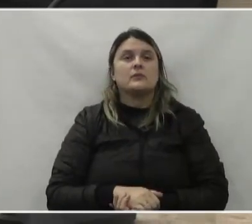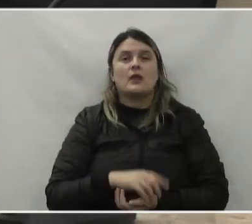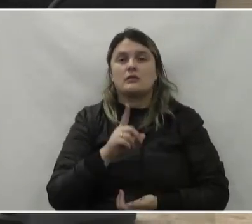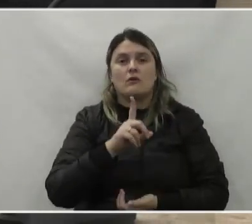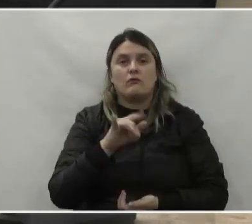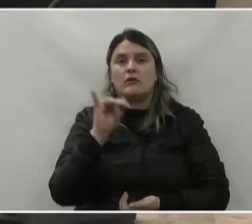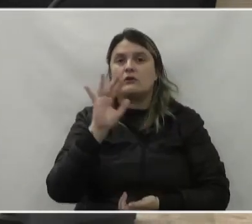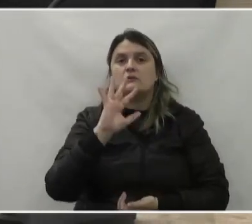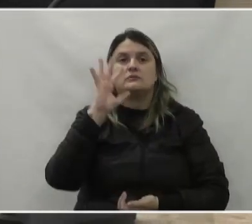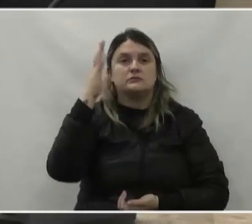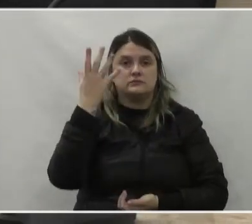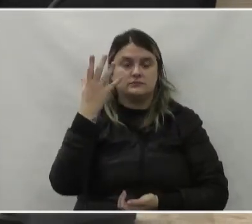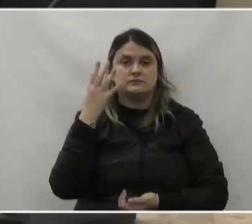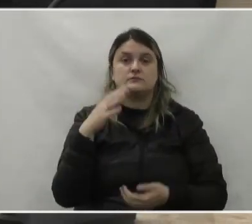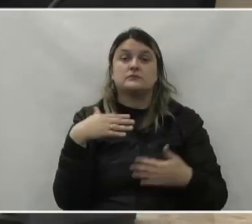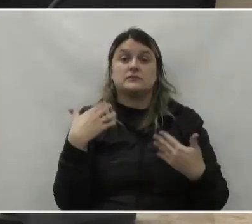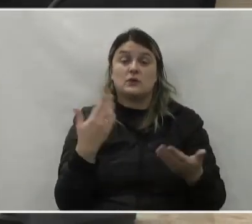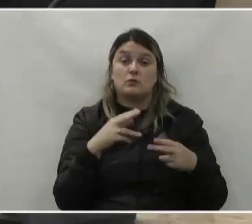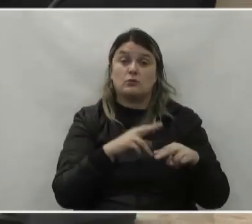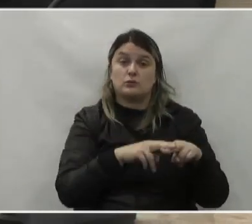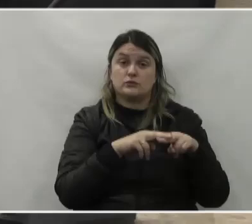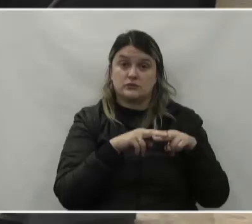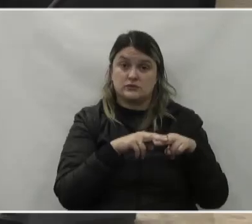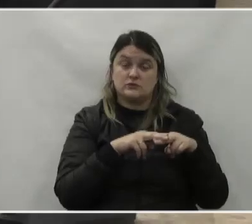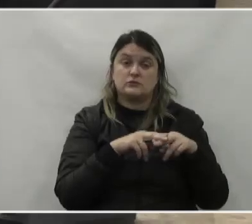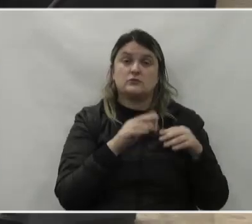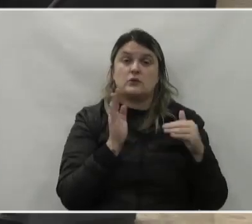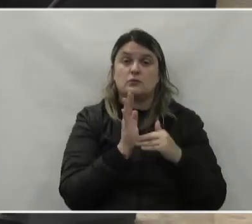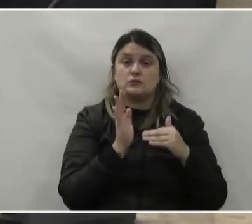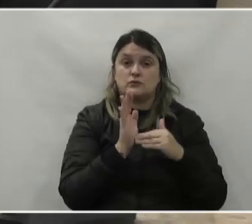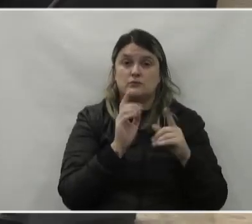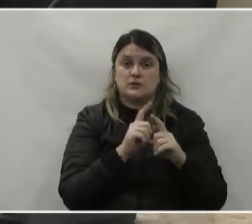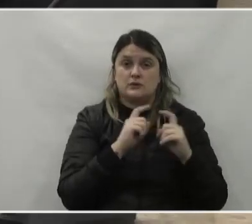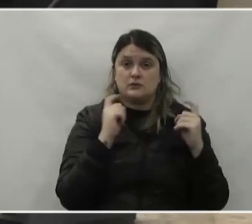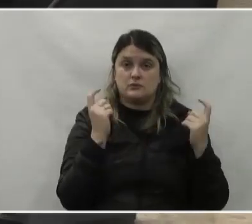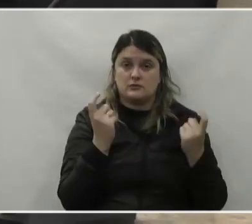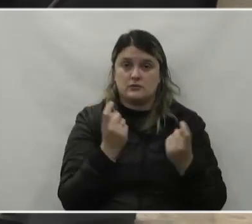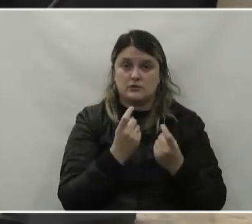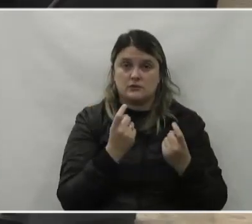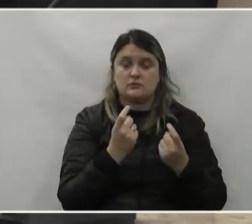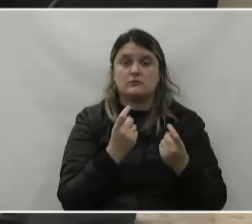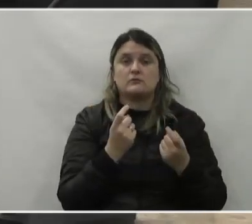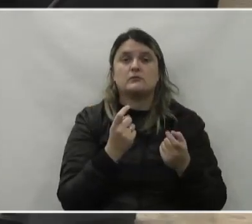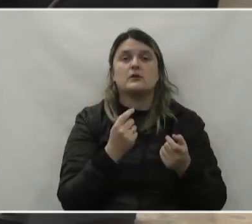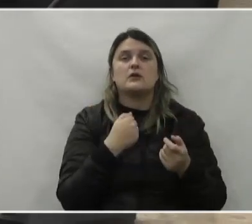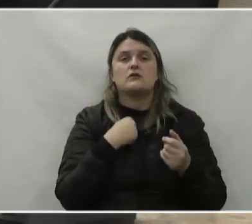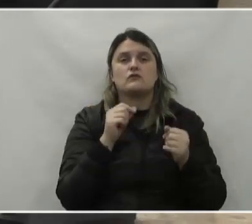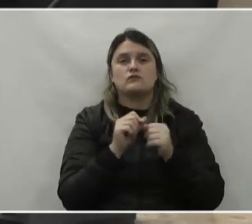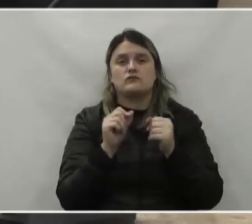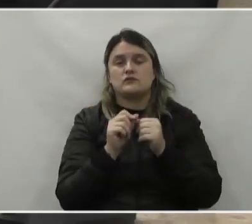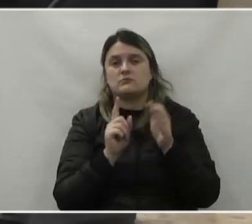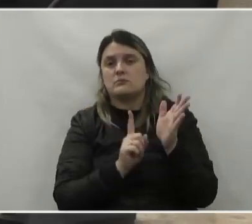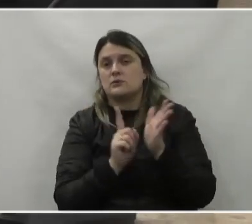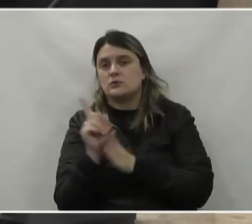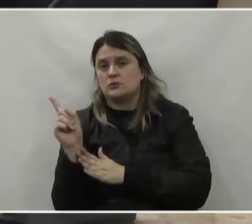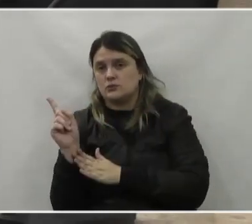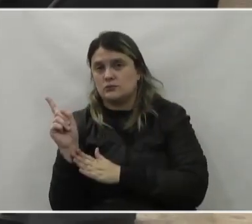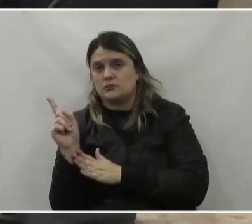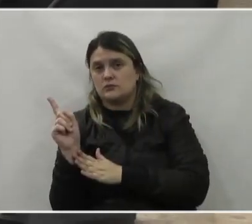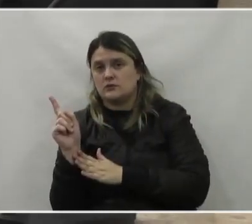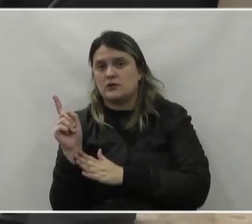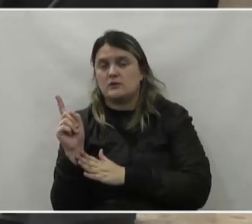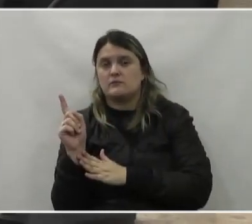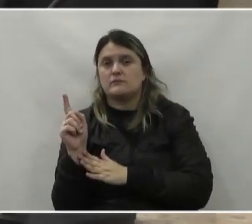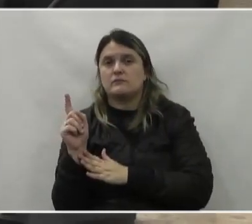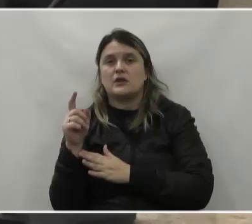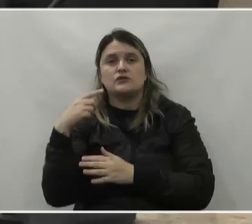situação. Então, por isso, e na última reunião que nós tivemos, as perguntas que eu fiz tanto para o jurídico